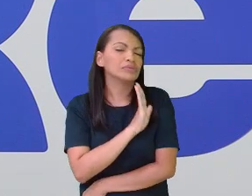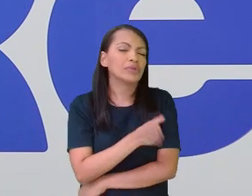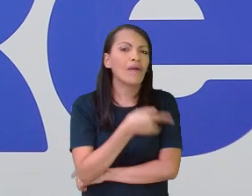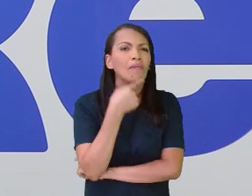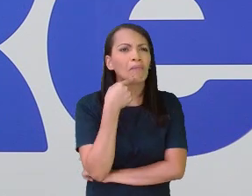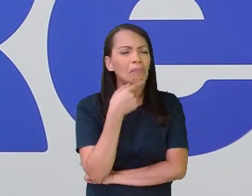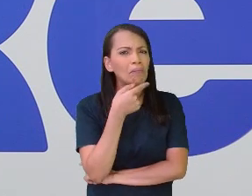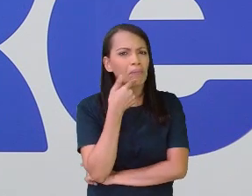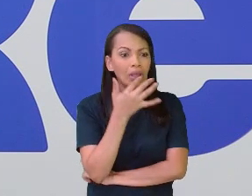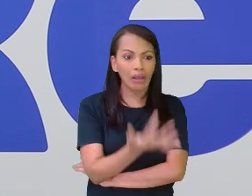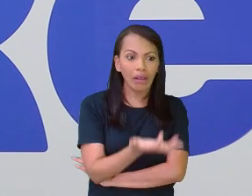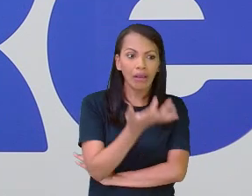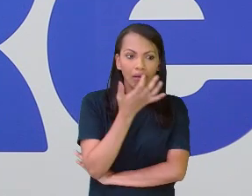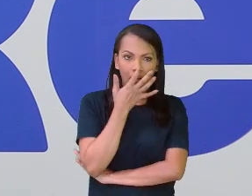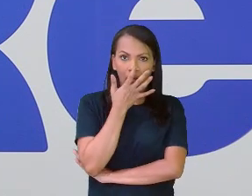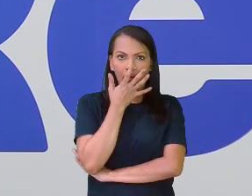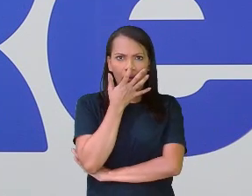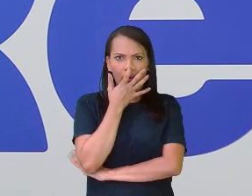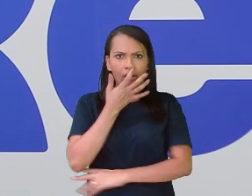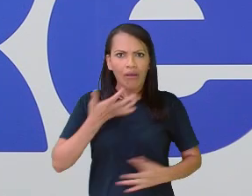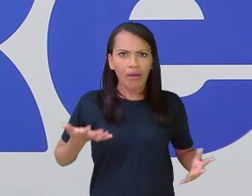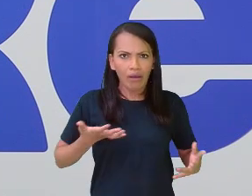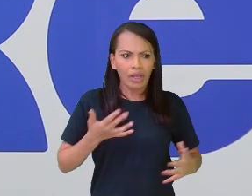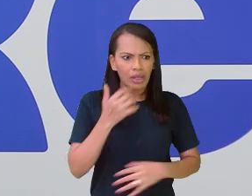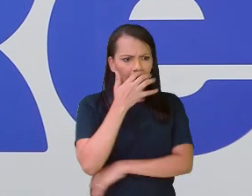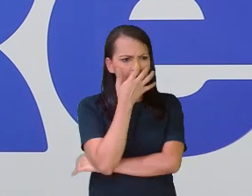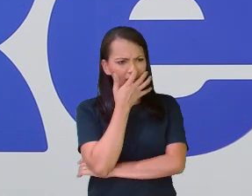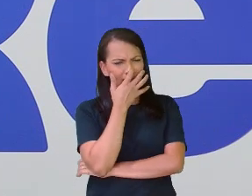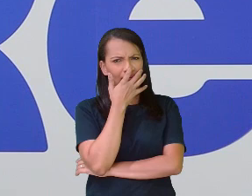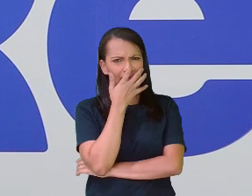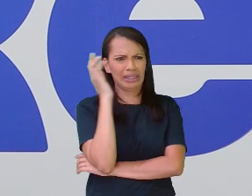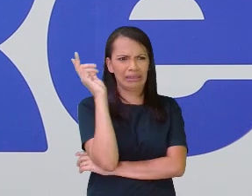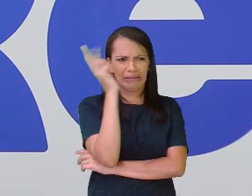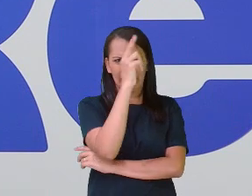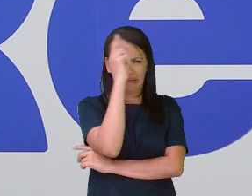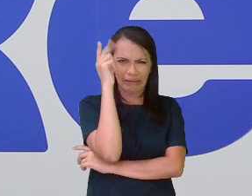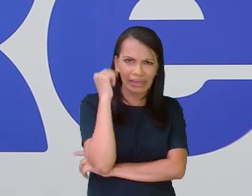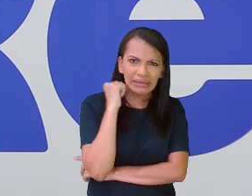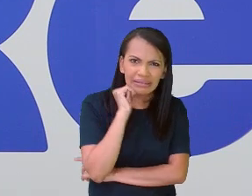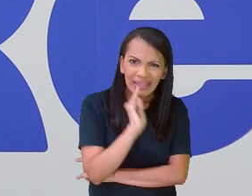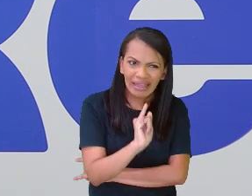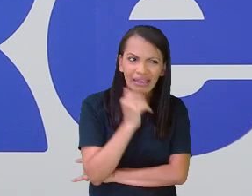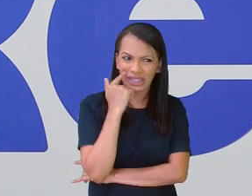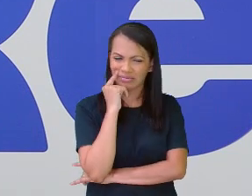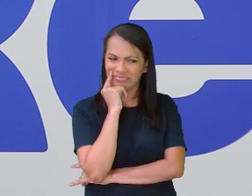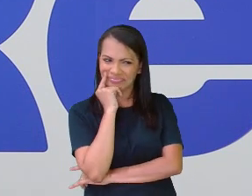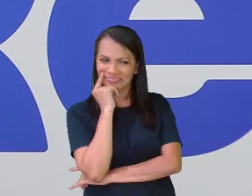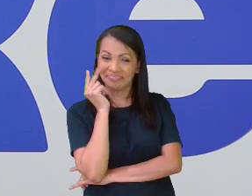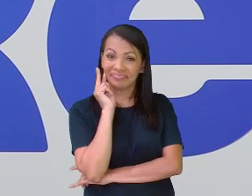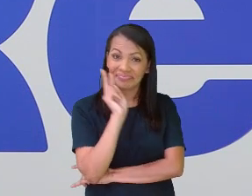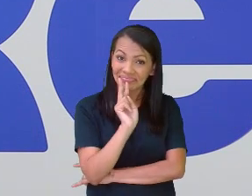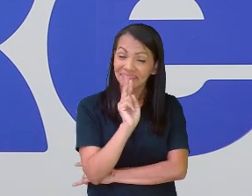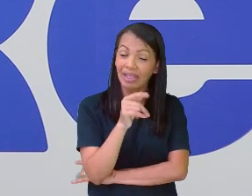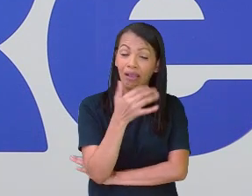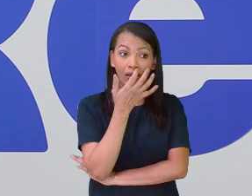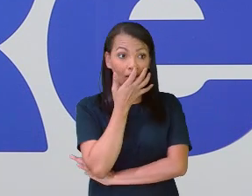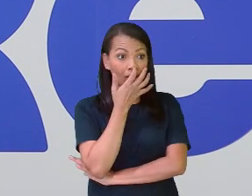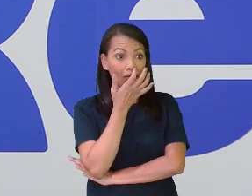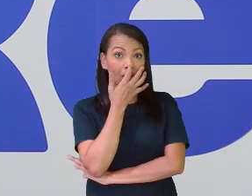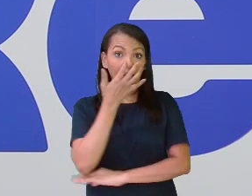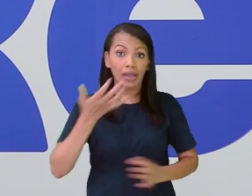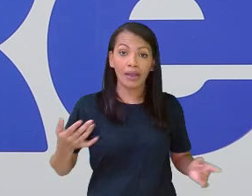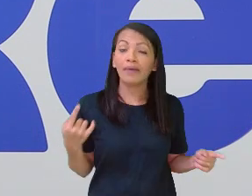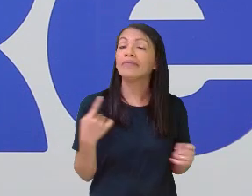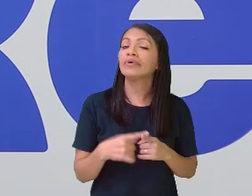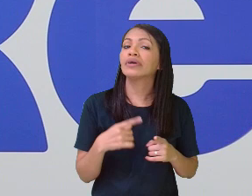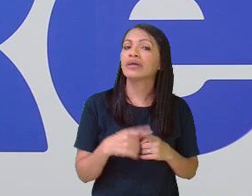estar impressionados com essa história da barata. Será que eles estão impressionados com essa barata? Porque